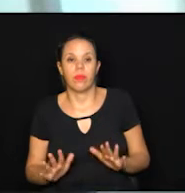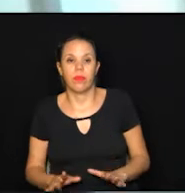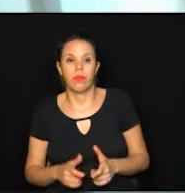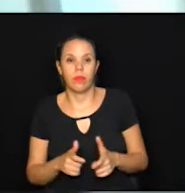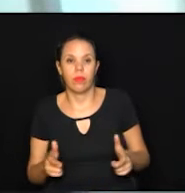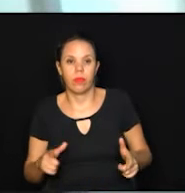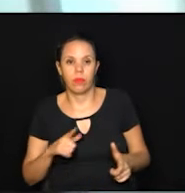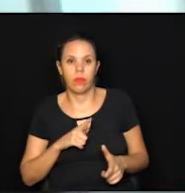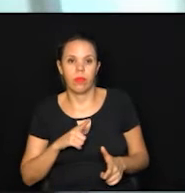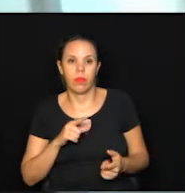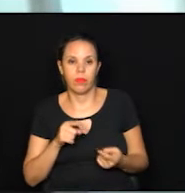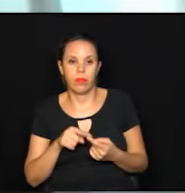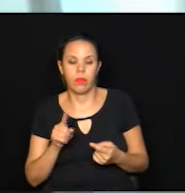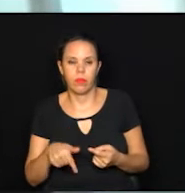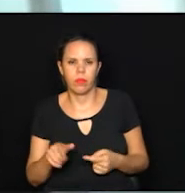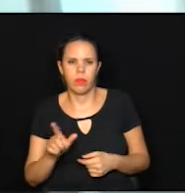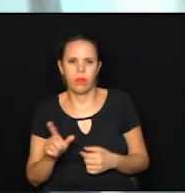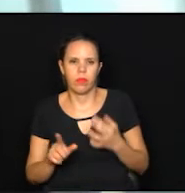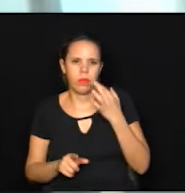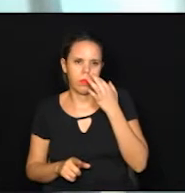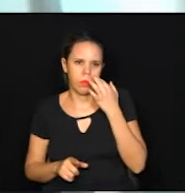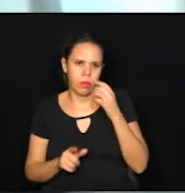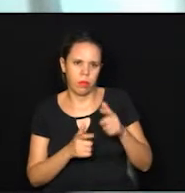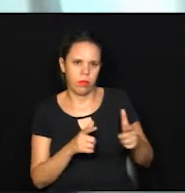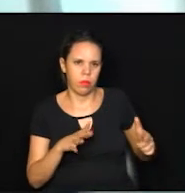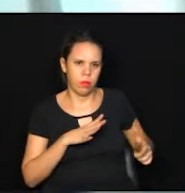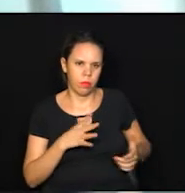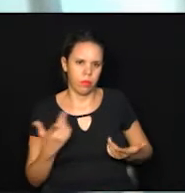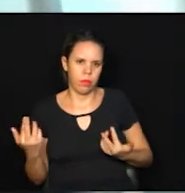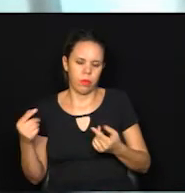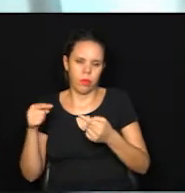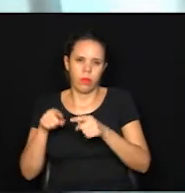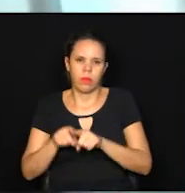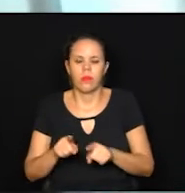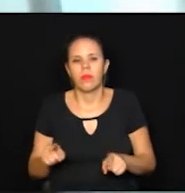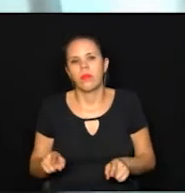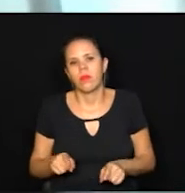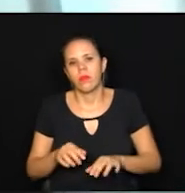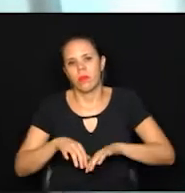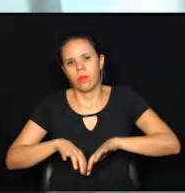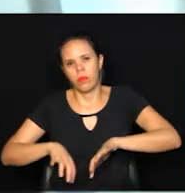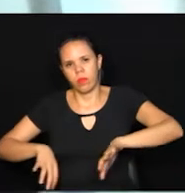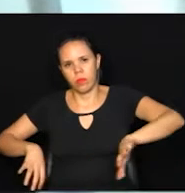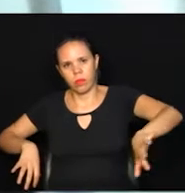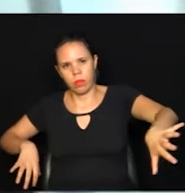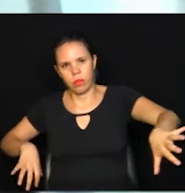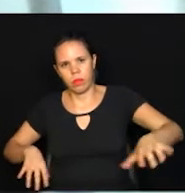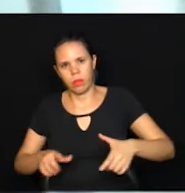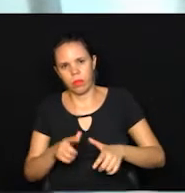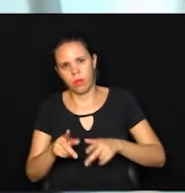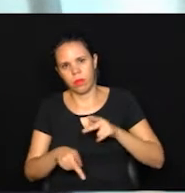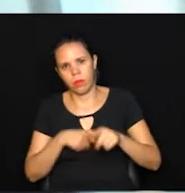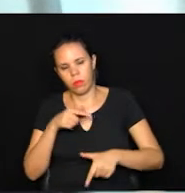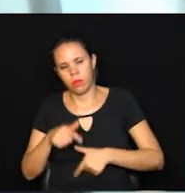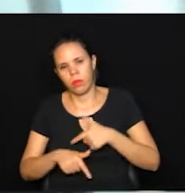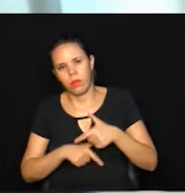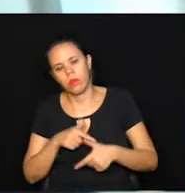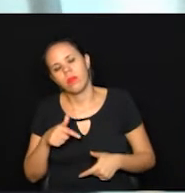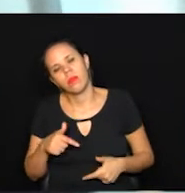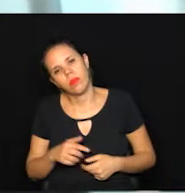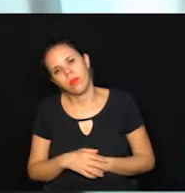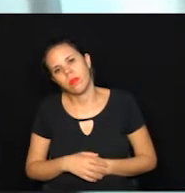crescimento tem muito a ver com a lógica do crescimento da cidade, né, que vai afastando a maioria dos